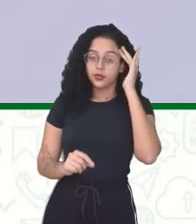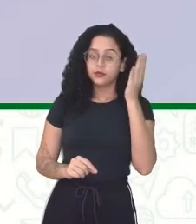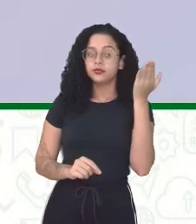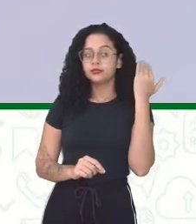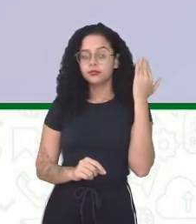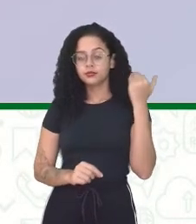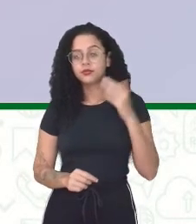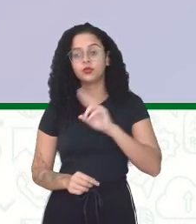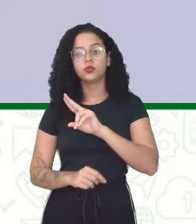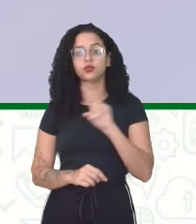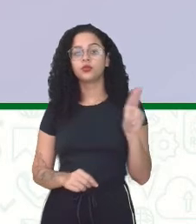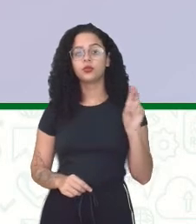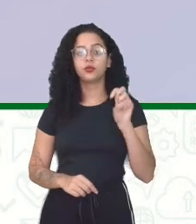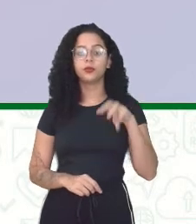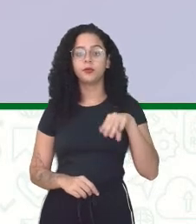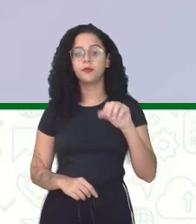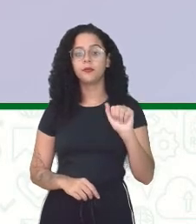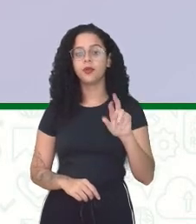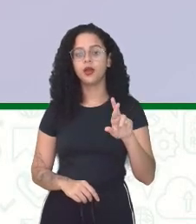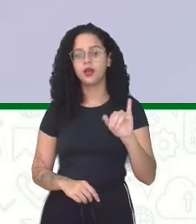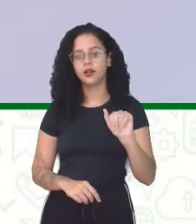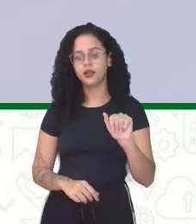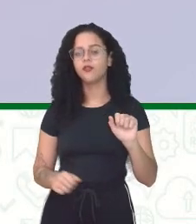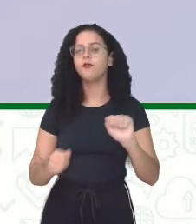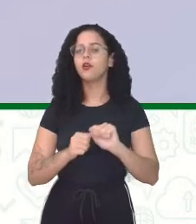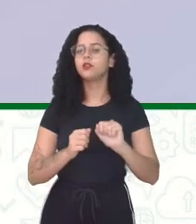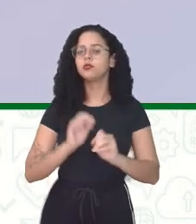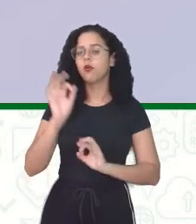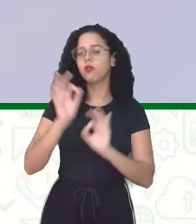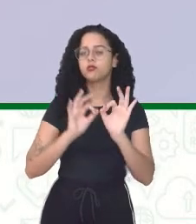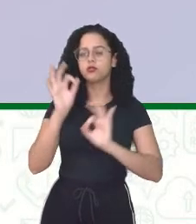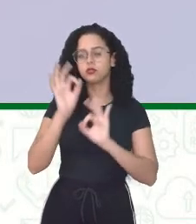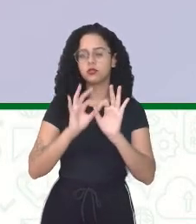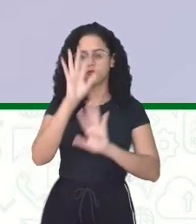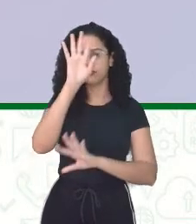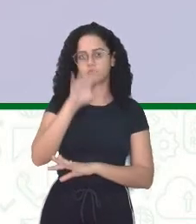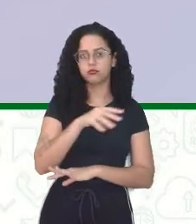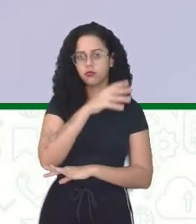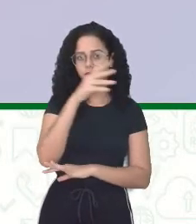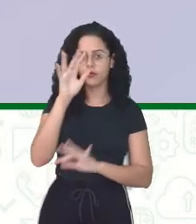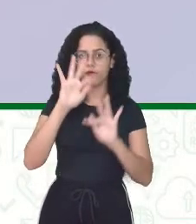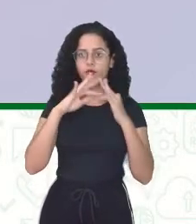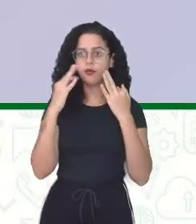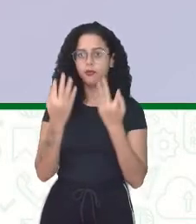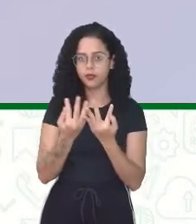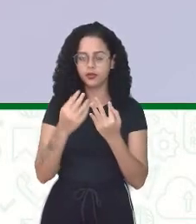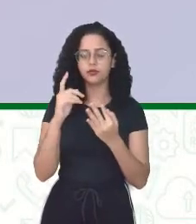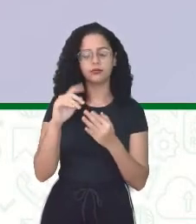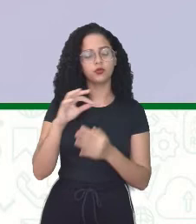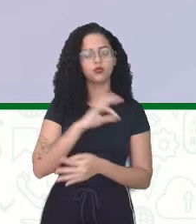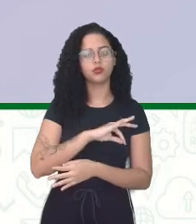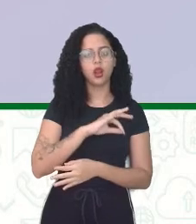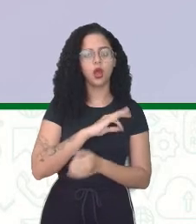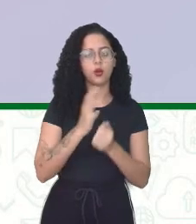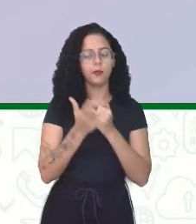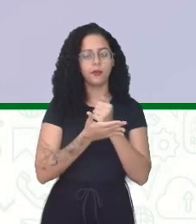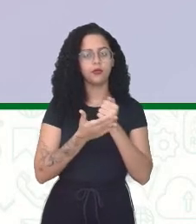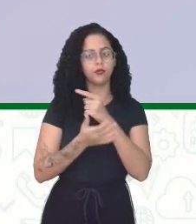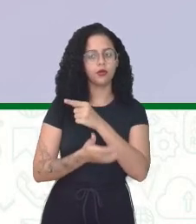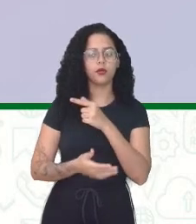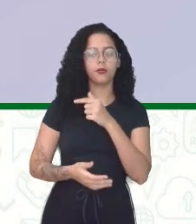que estava fazendo o seu orçamento familiar, né? E que era um salário mínimo que ela